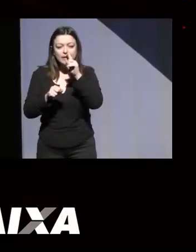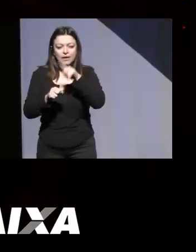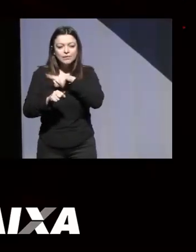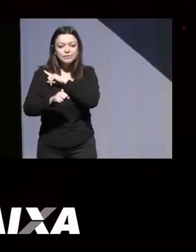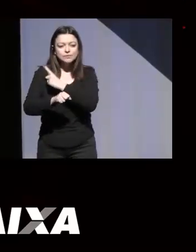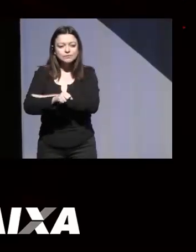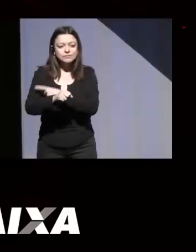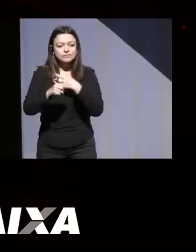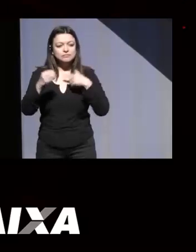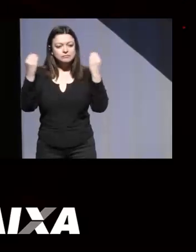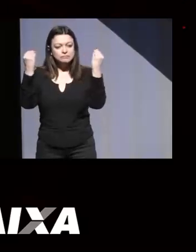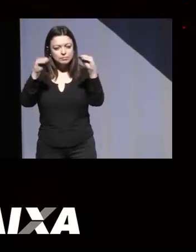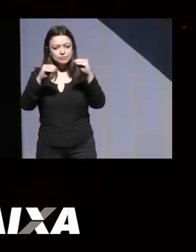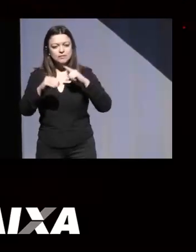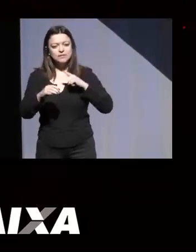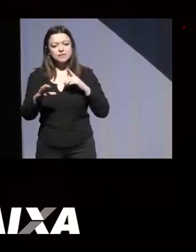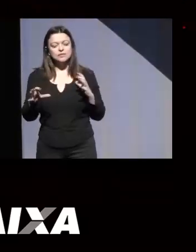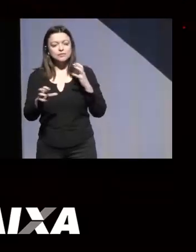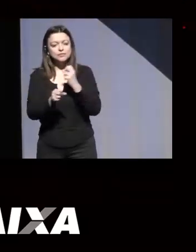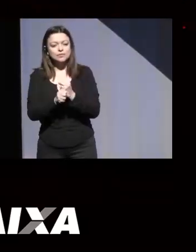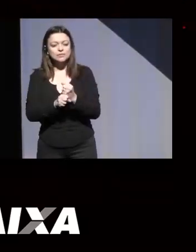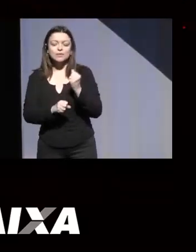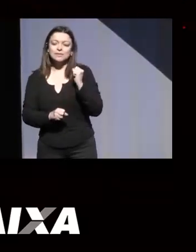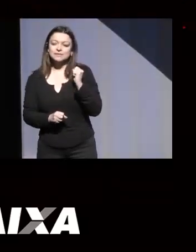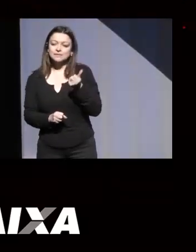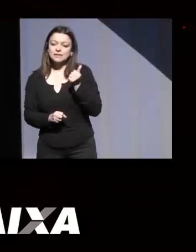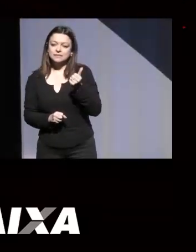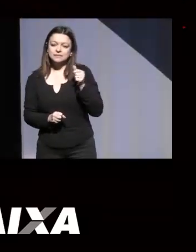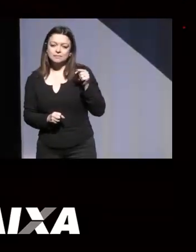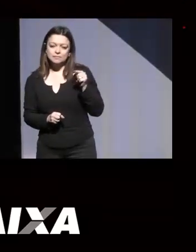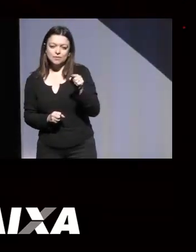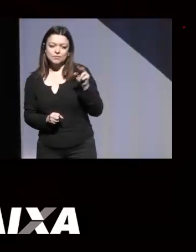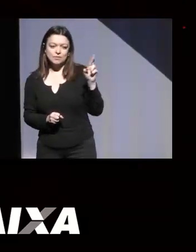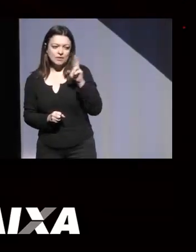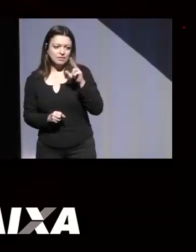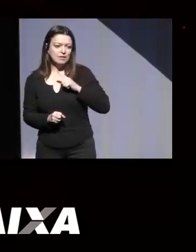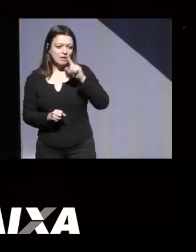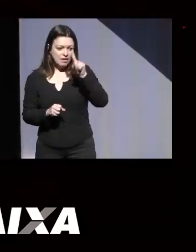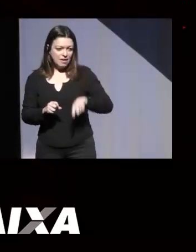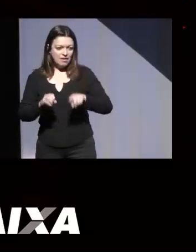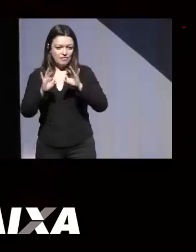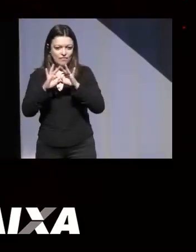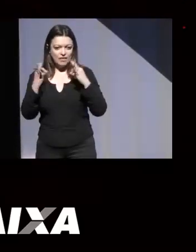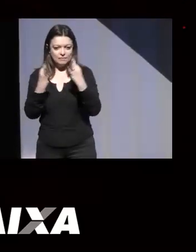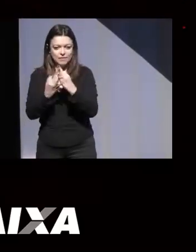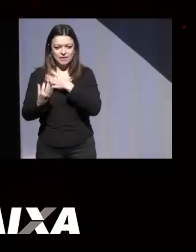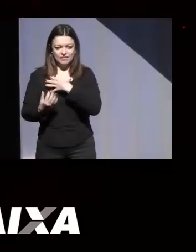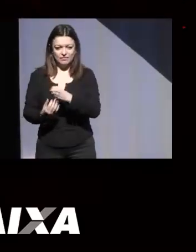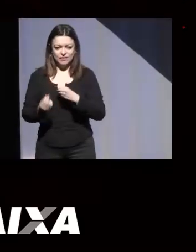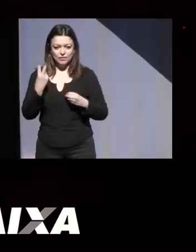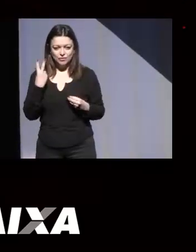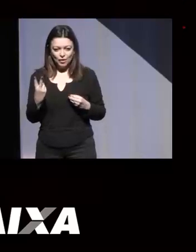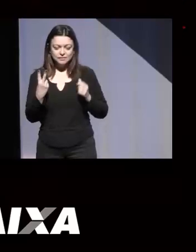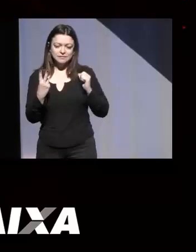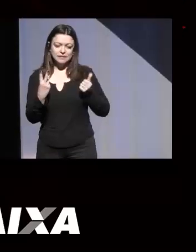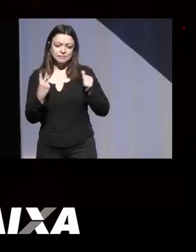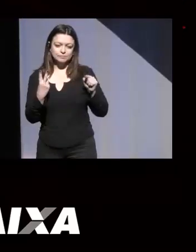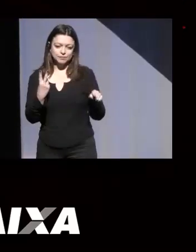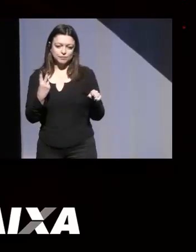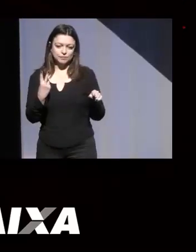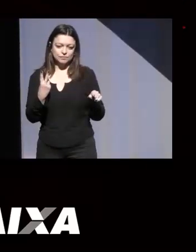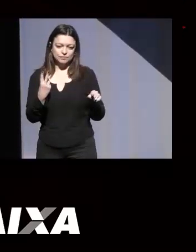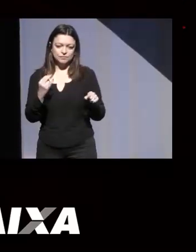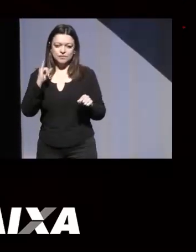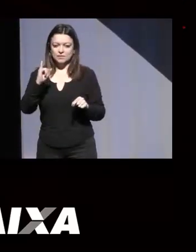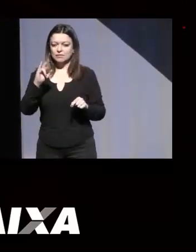que é R$ 6.000 e poucos reais o mínimo existencial para uma família com dois filhos em idade escolar. Mas a isenção do imposto